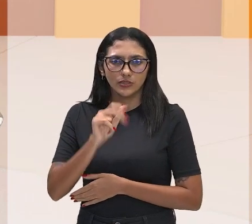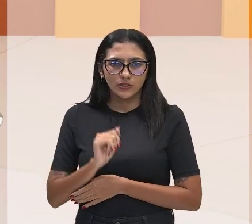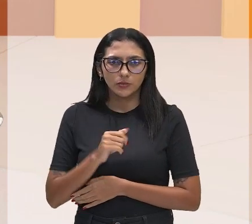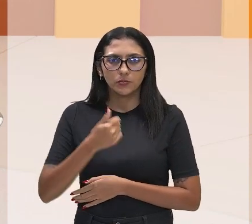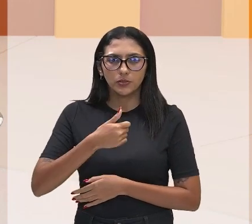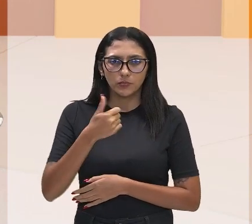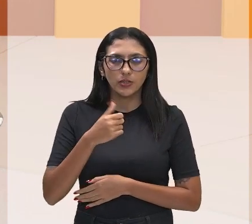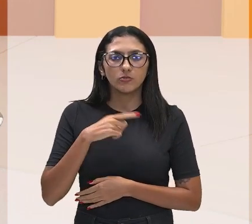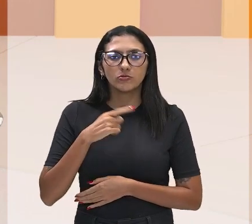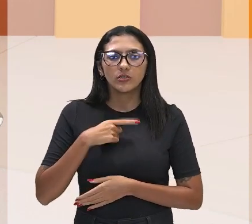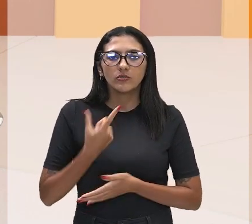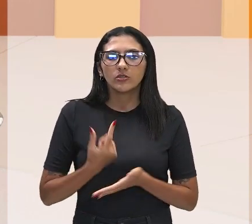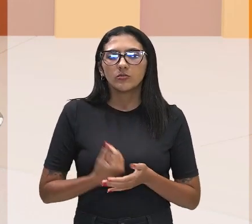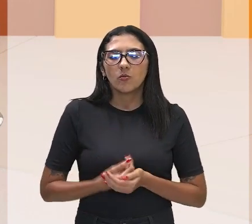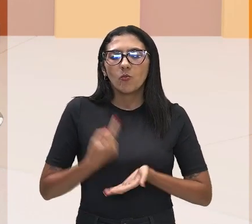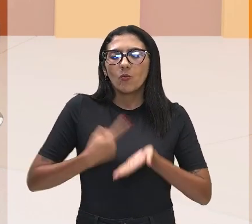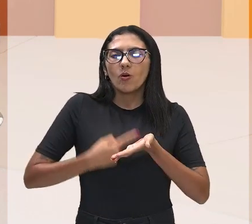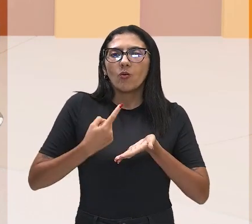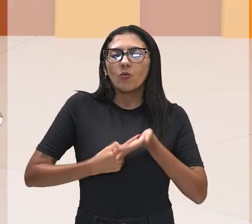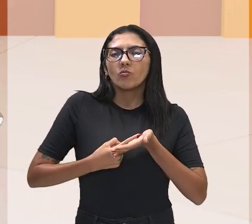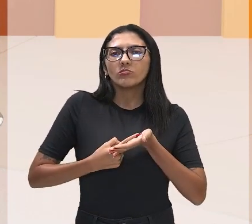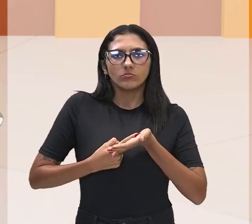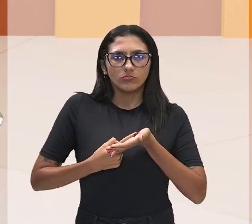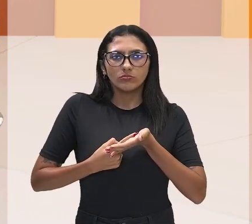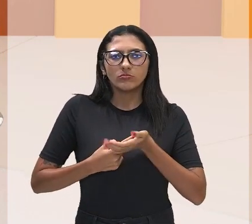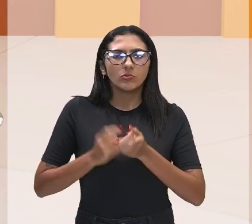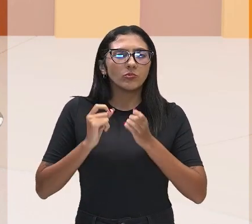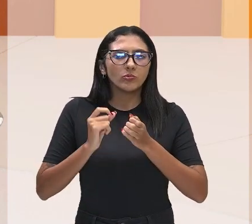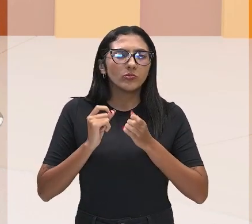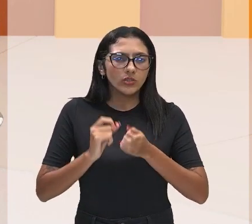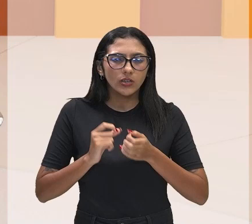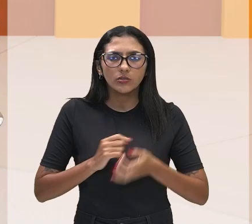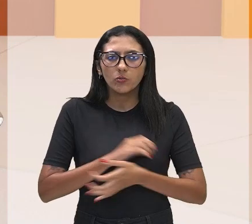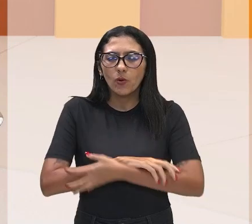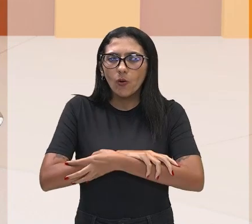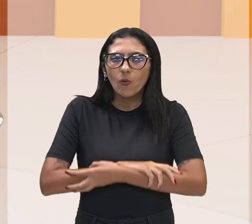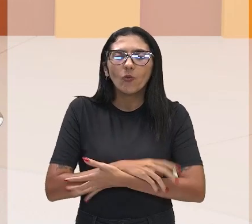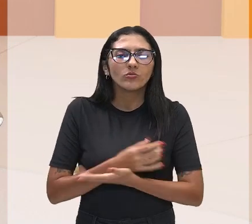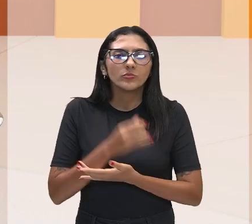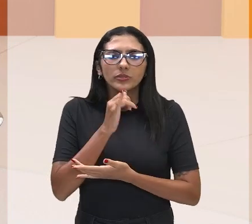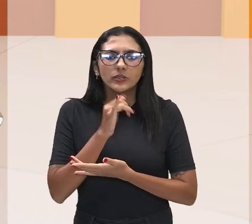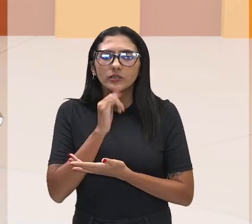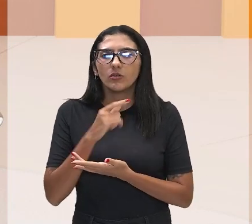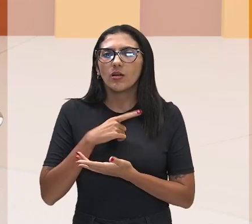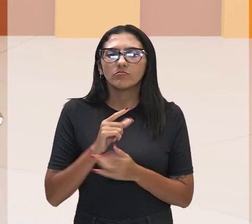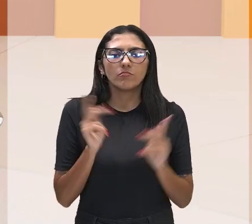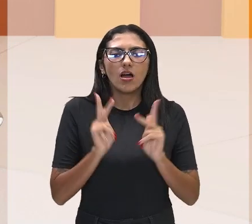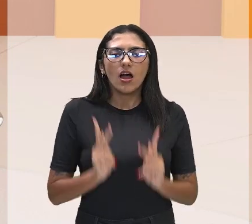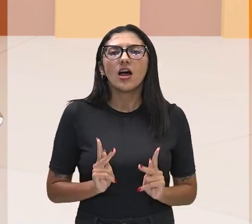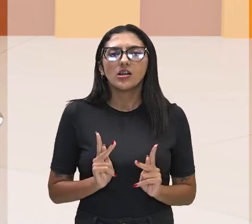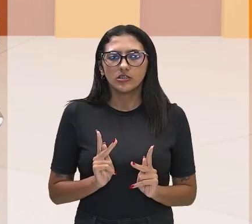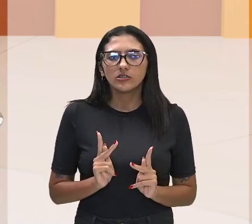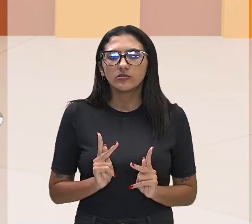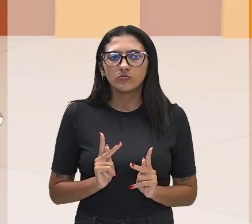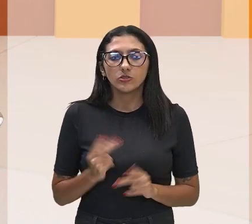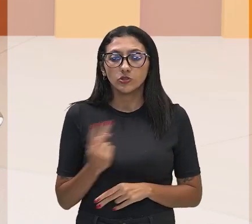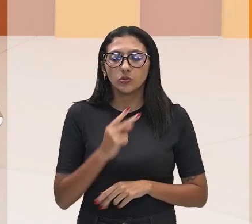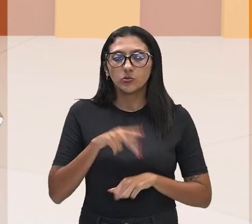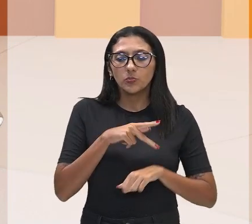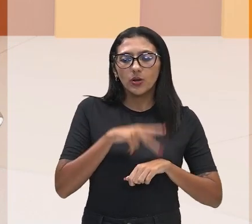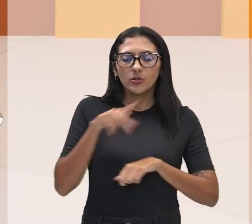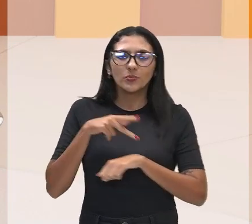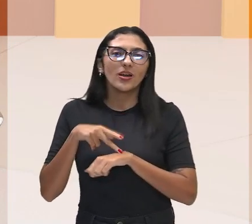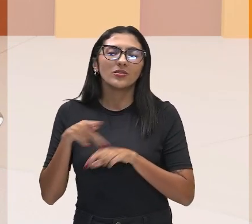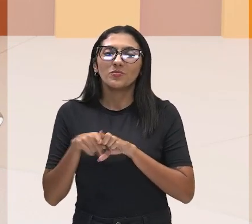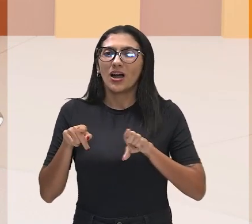e a Ucrânia, tá? Que ocorreu um momento de paz, porém não vai durar muito tempo, tá? A Rússia, gente,